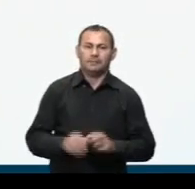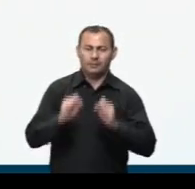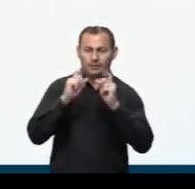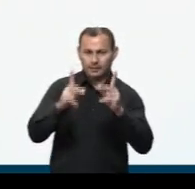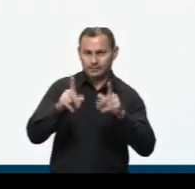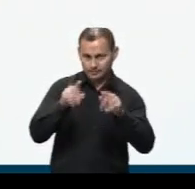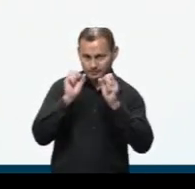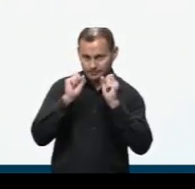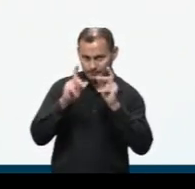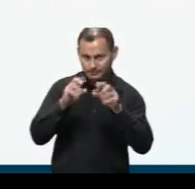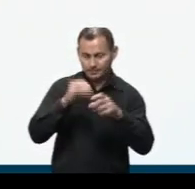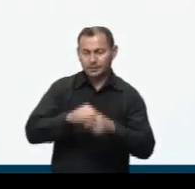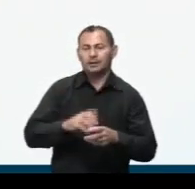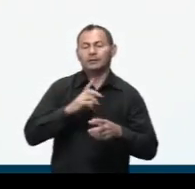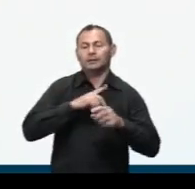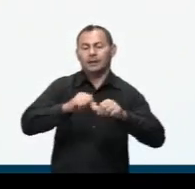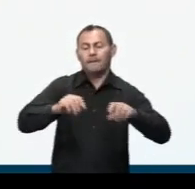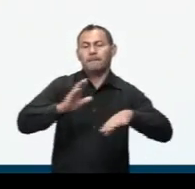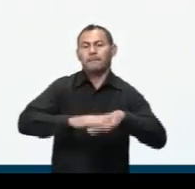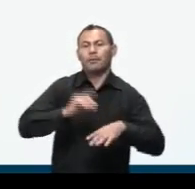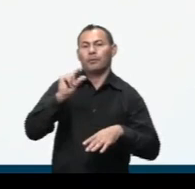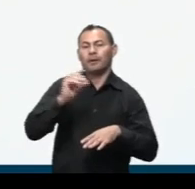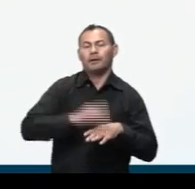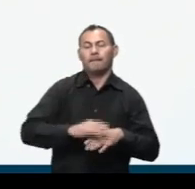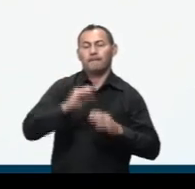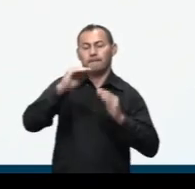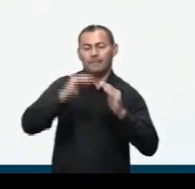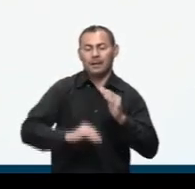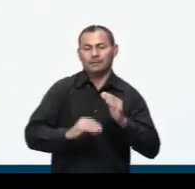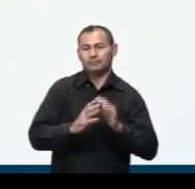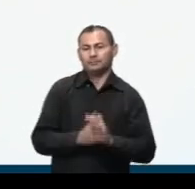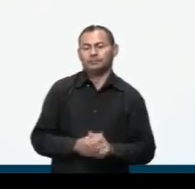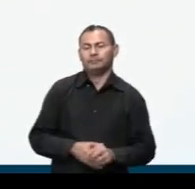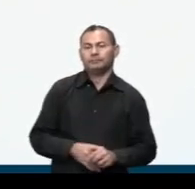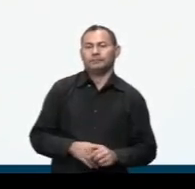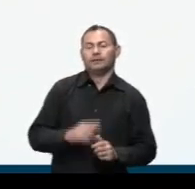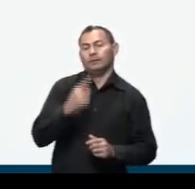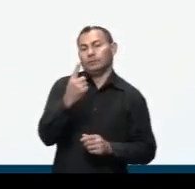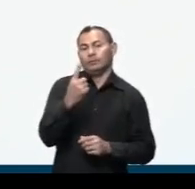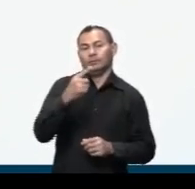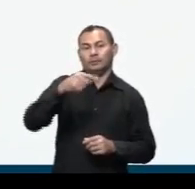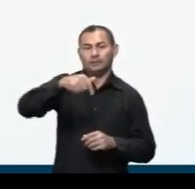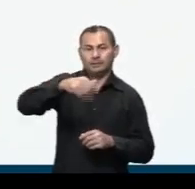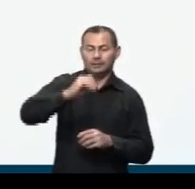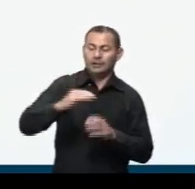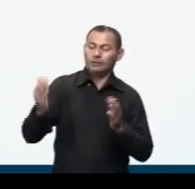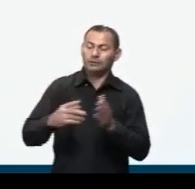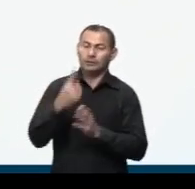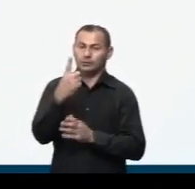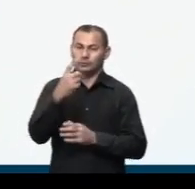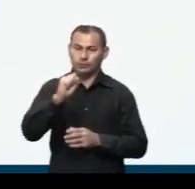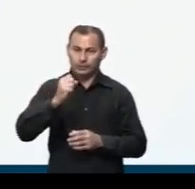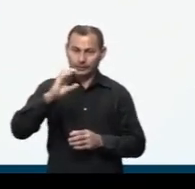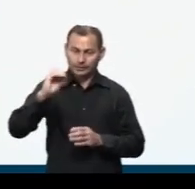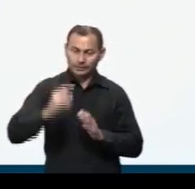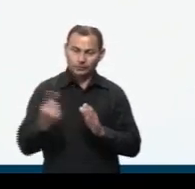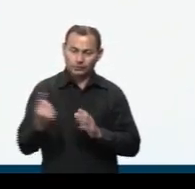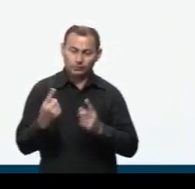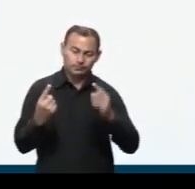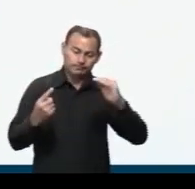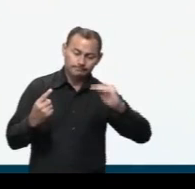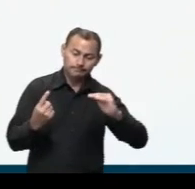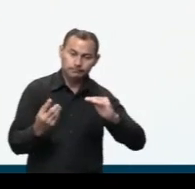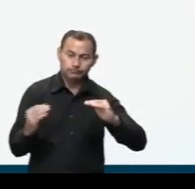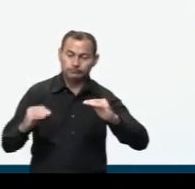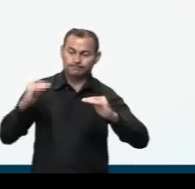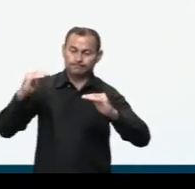ok? E outra aqui. Já um terreno um pouco mais baixo, no outro ele tinha 1,70 de altura, aqui ele tem 1,80. Então